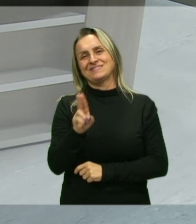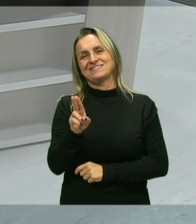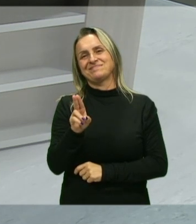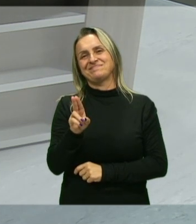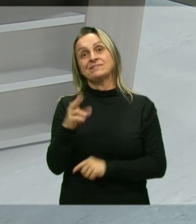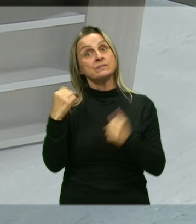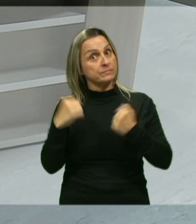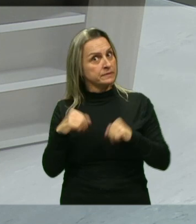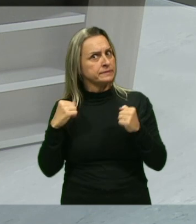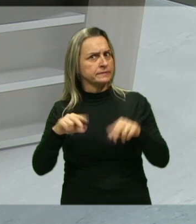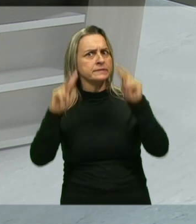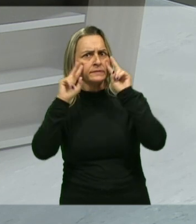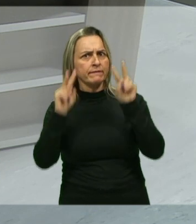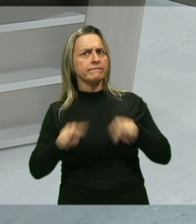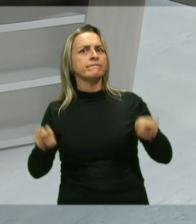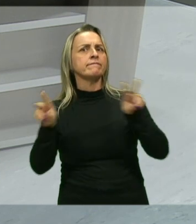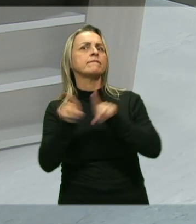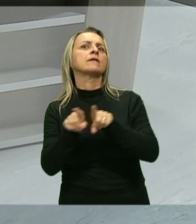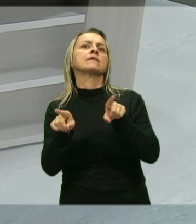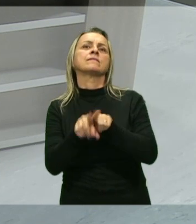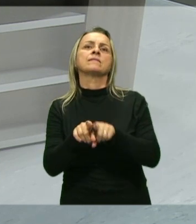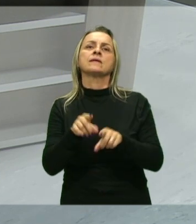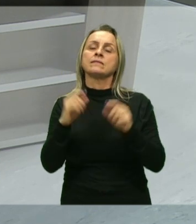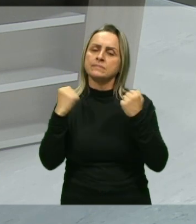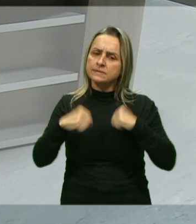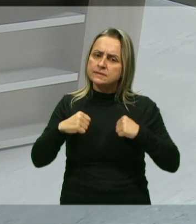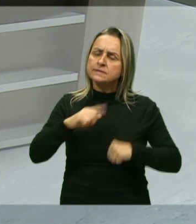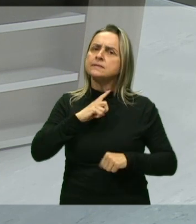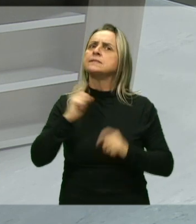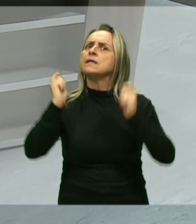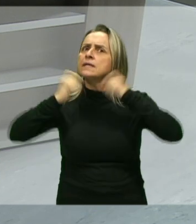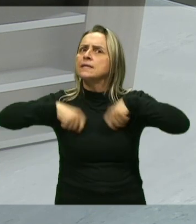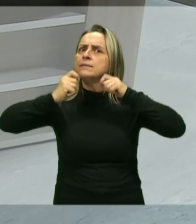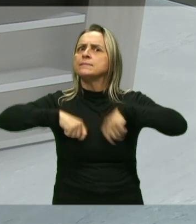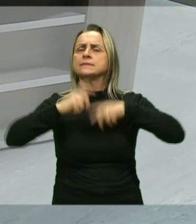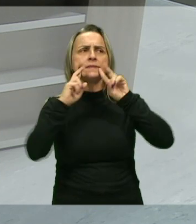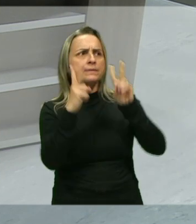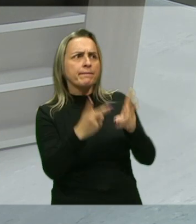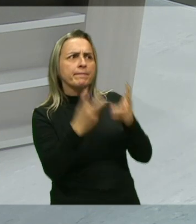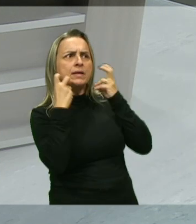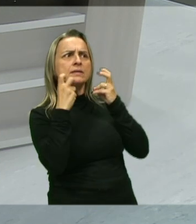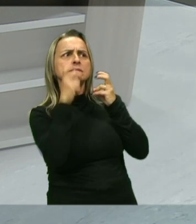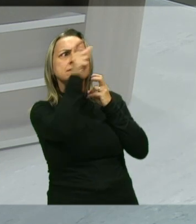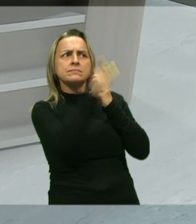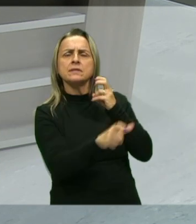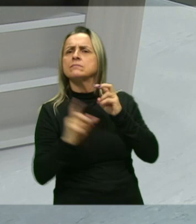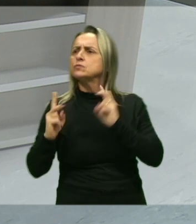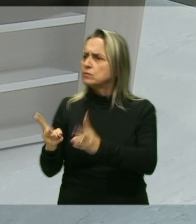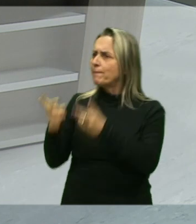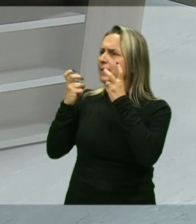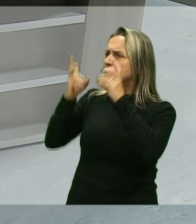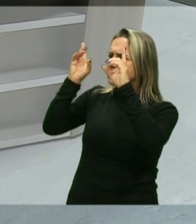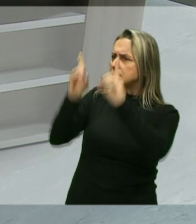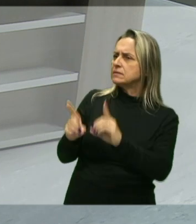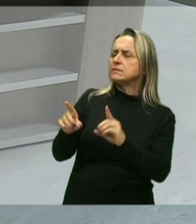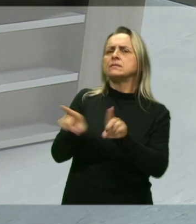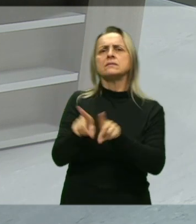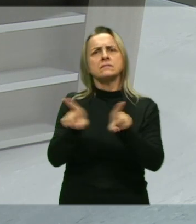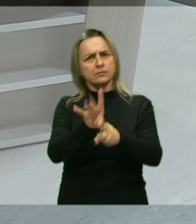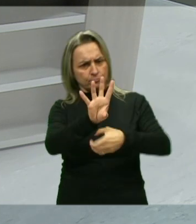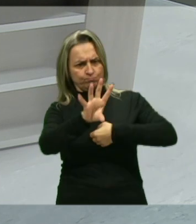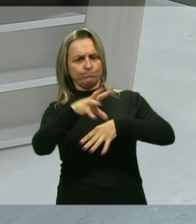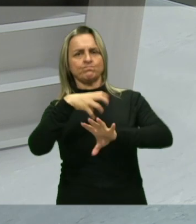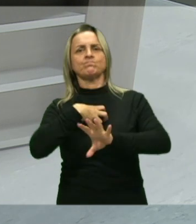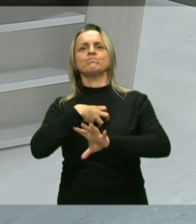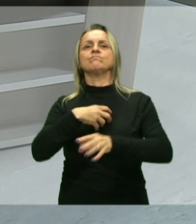desenvolver várias capacidades. Uma de notar o outro, de notar a deficiência e de entender e de se colocar no lugar,